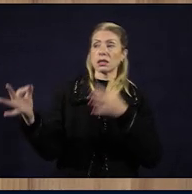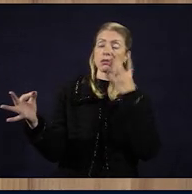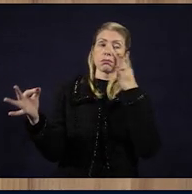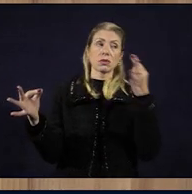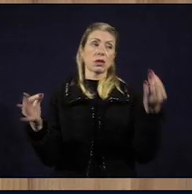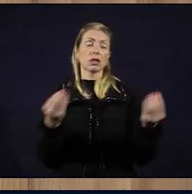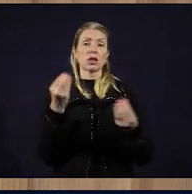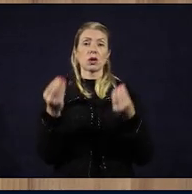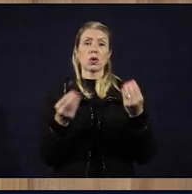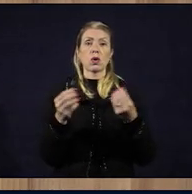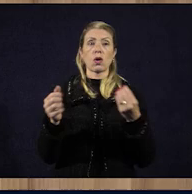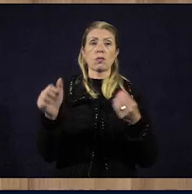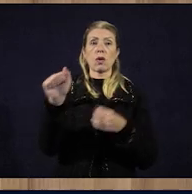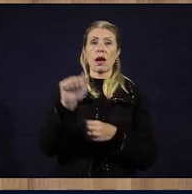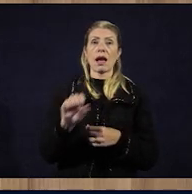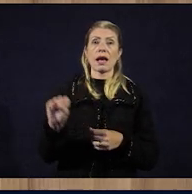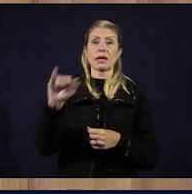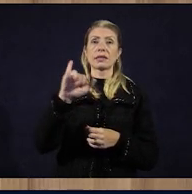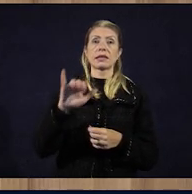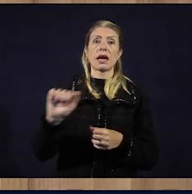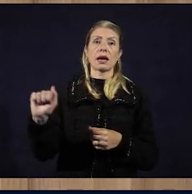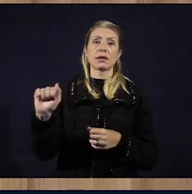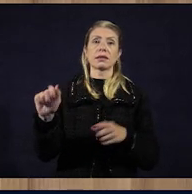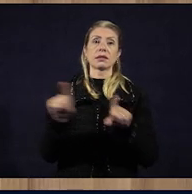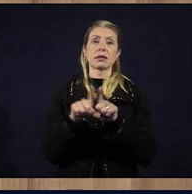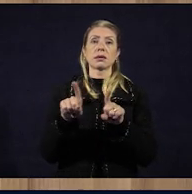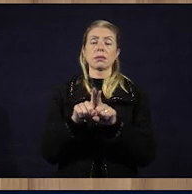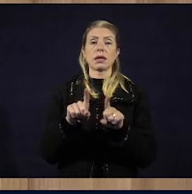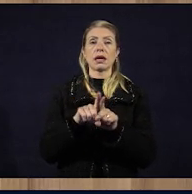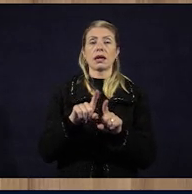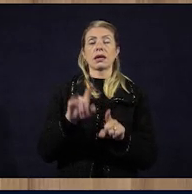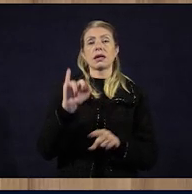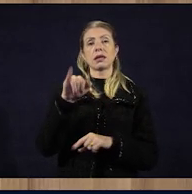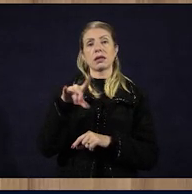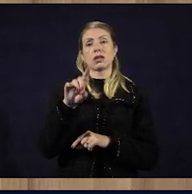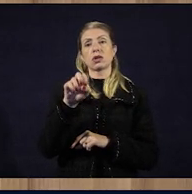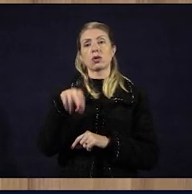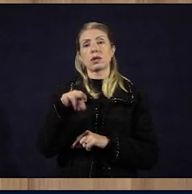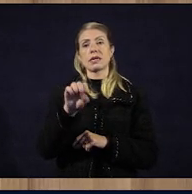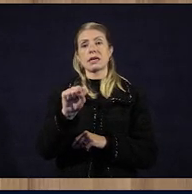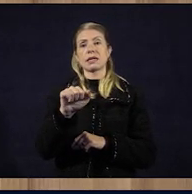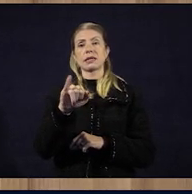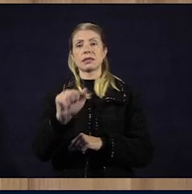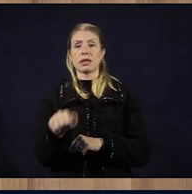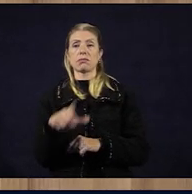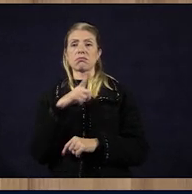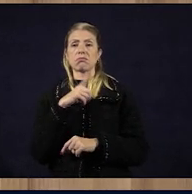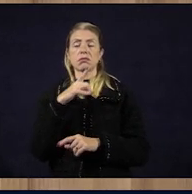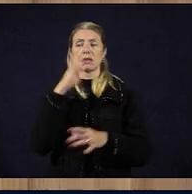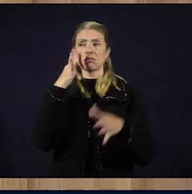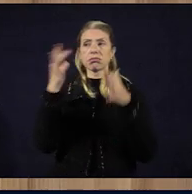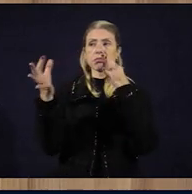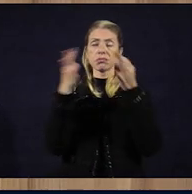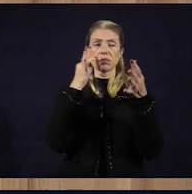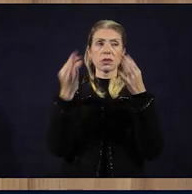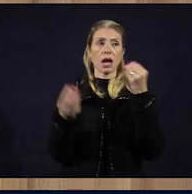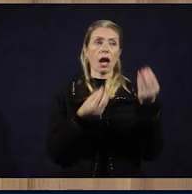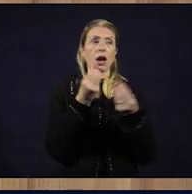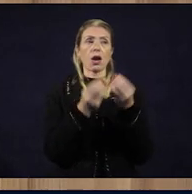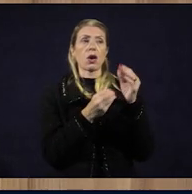a asa inteira Indonésia são países que as empresas estão observando muito e